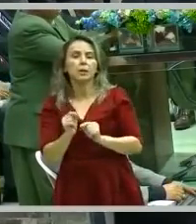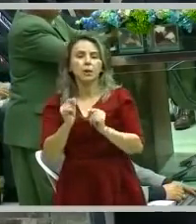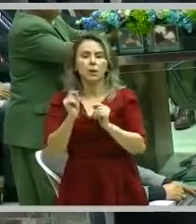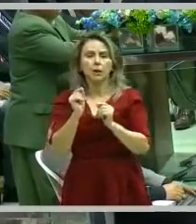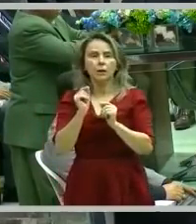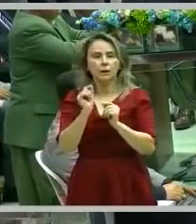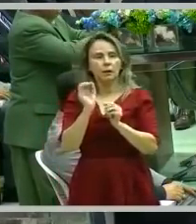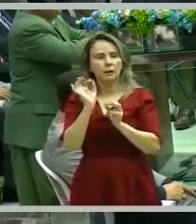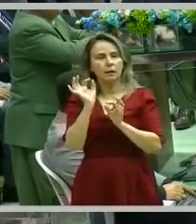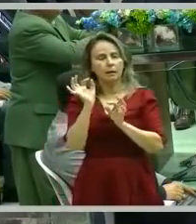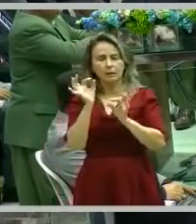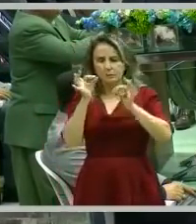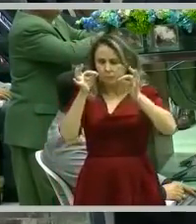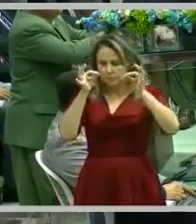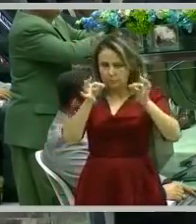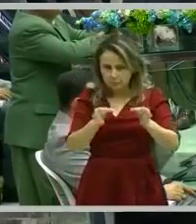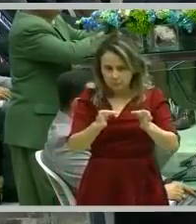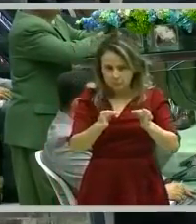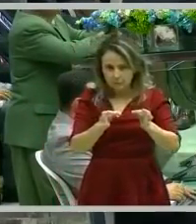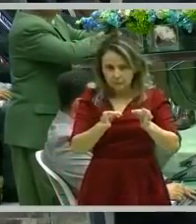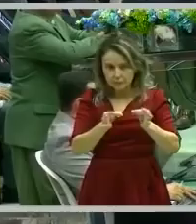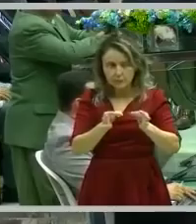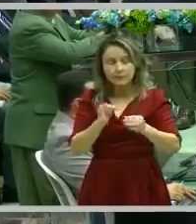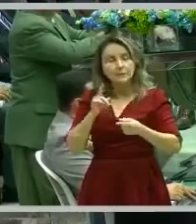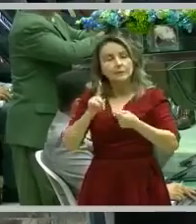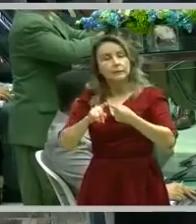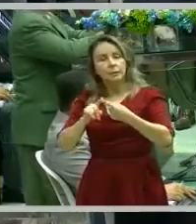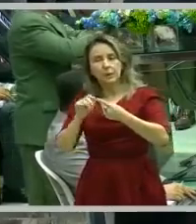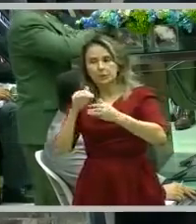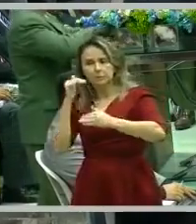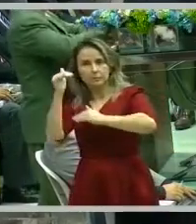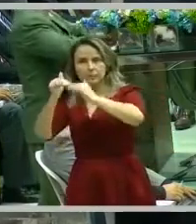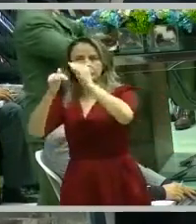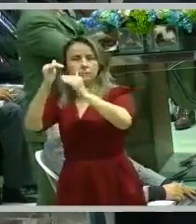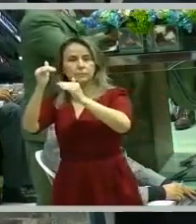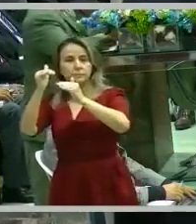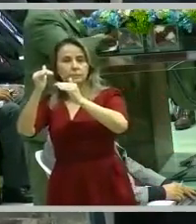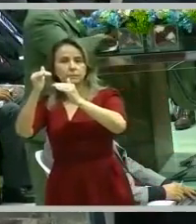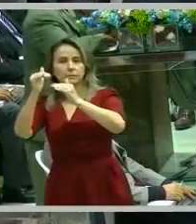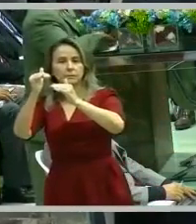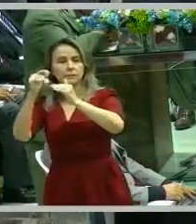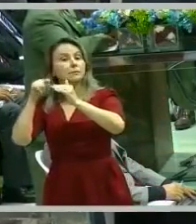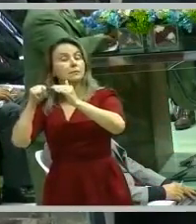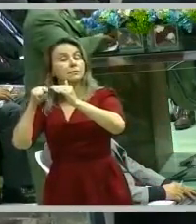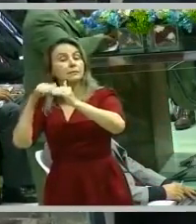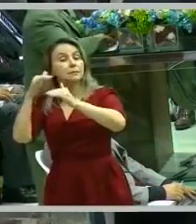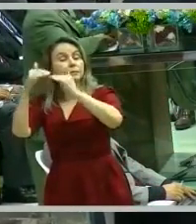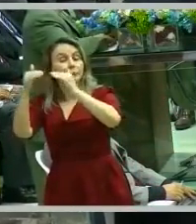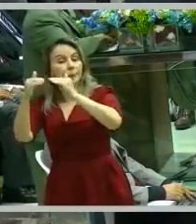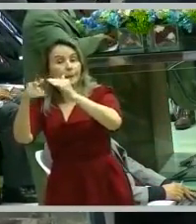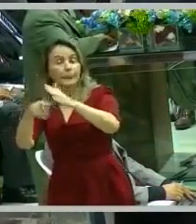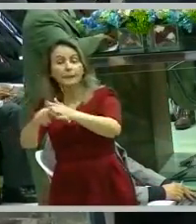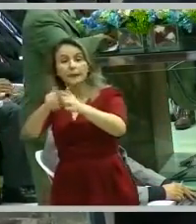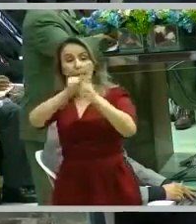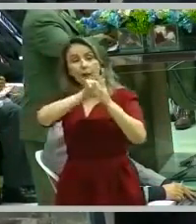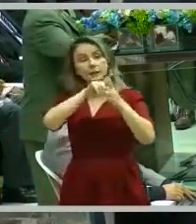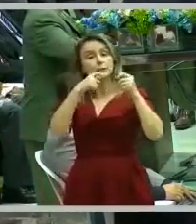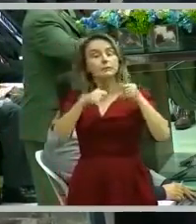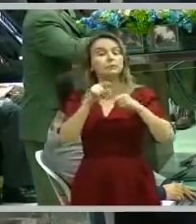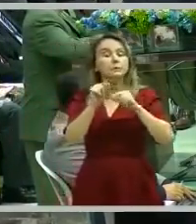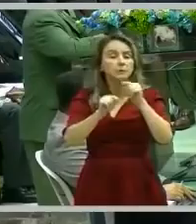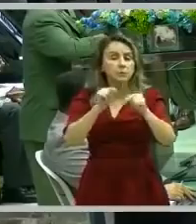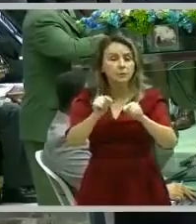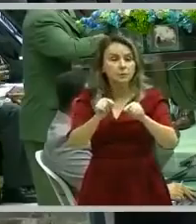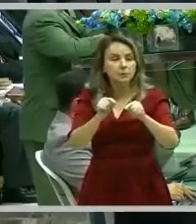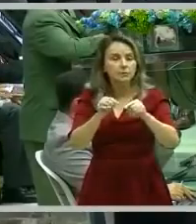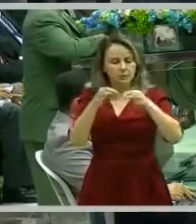irmãos? Progresso. Significava que só pode haver progresso se tiver o quê, meus amados irmãos? Ordem. Não, o Espírito Santo mandou, o